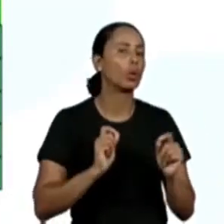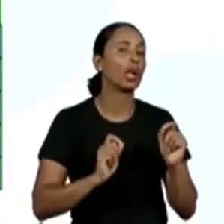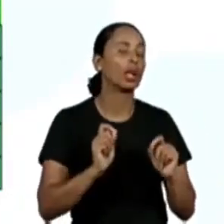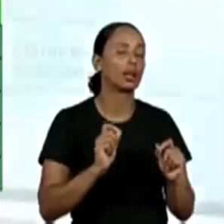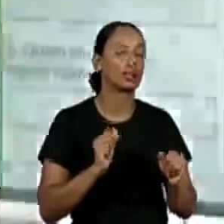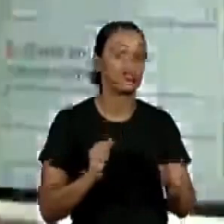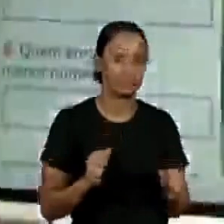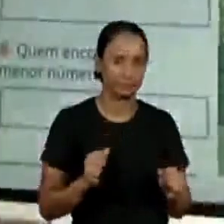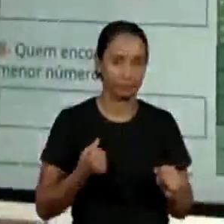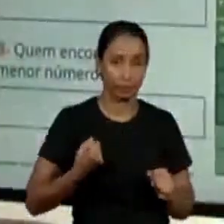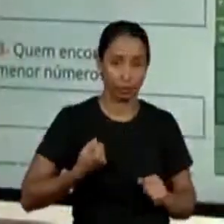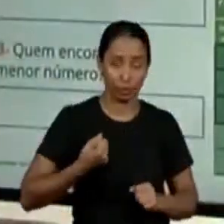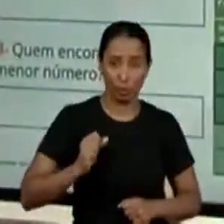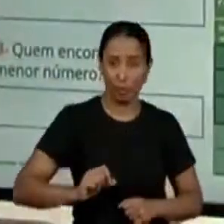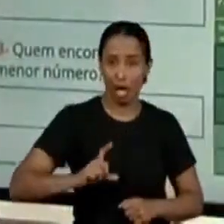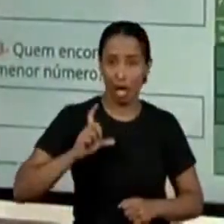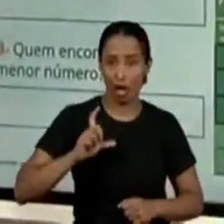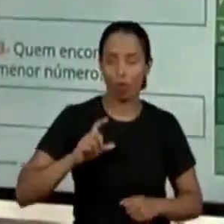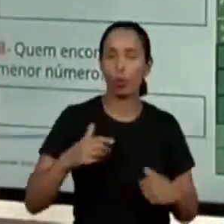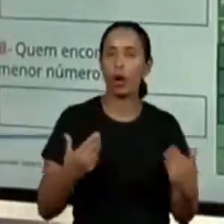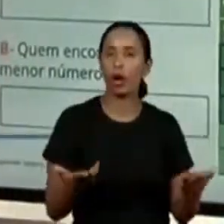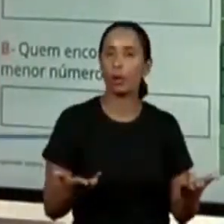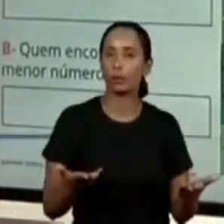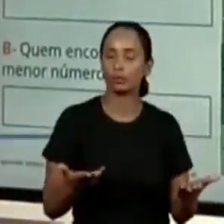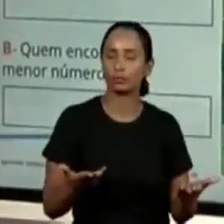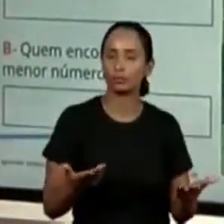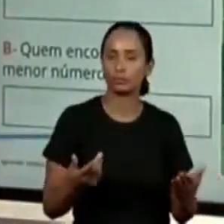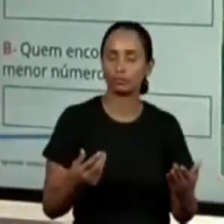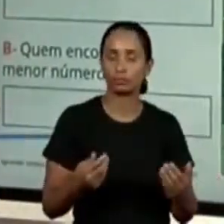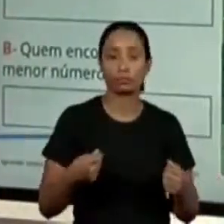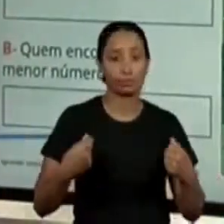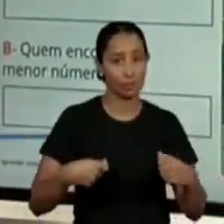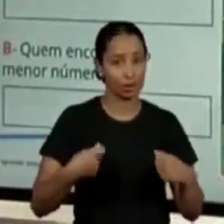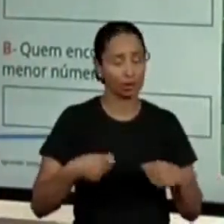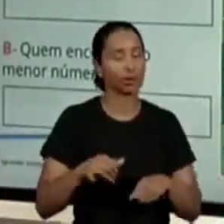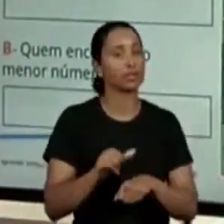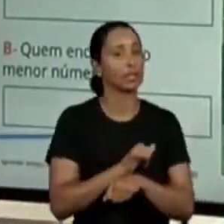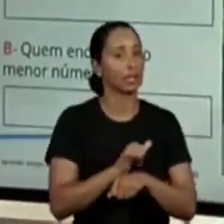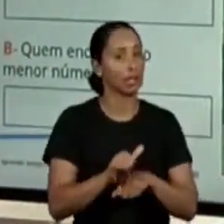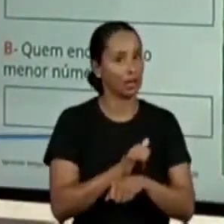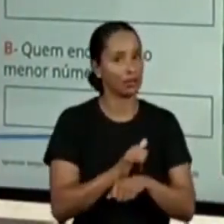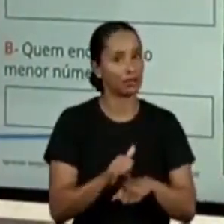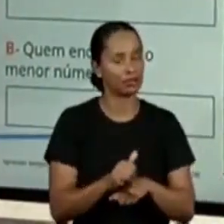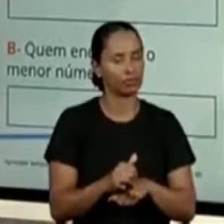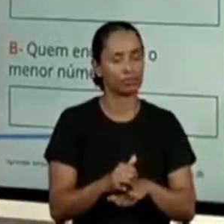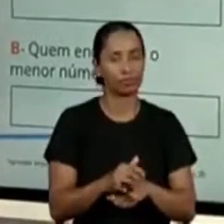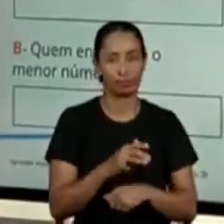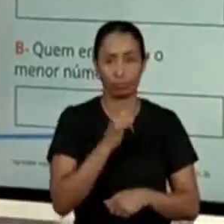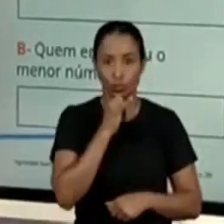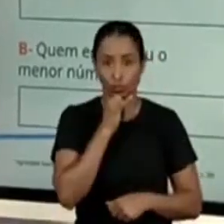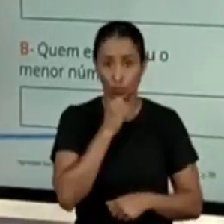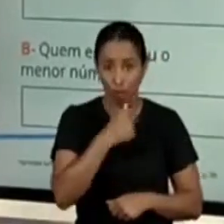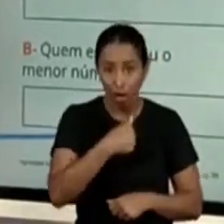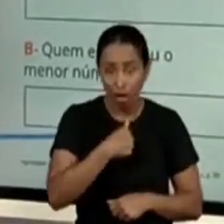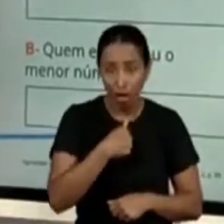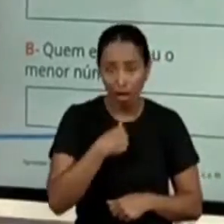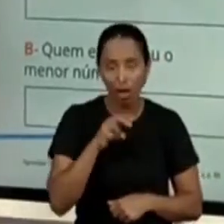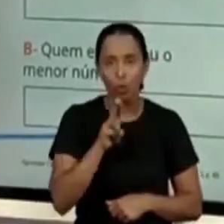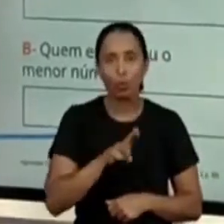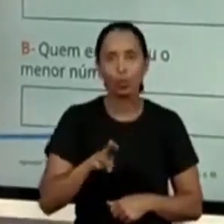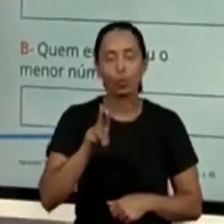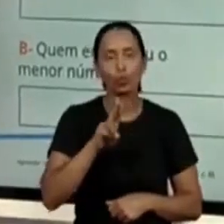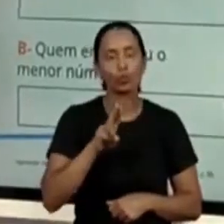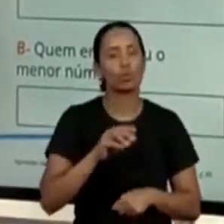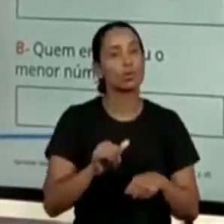é o maior número e eu tenho que, então, utilizar uma estratégia. Eu uso a seguinte ideia.